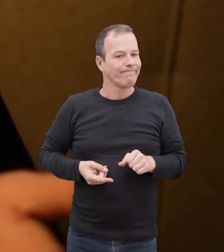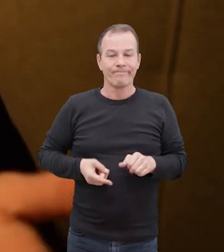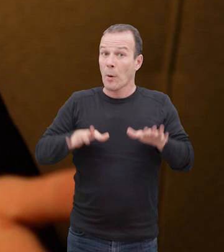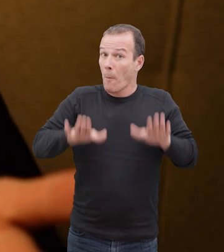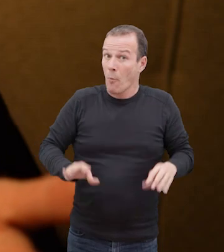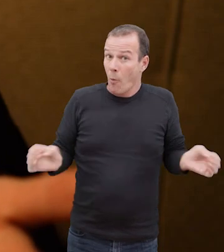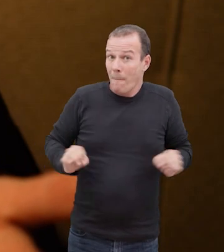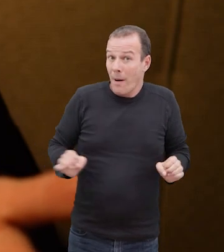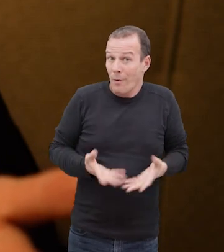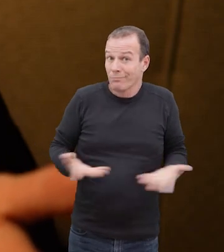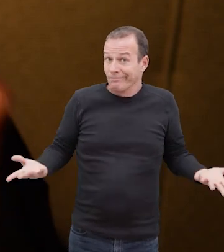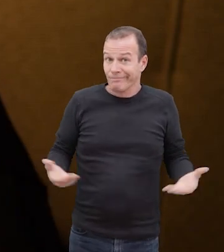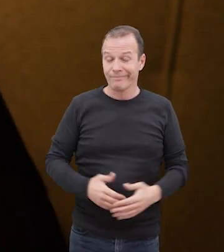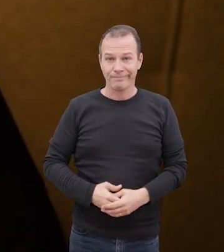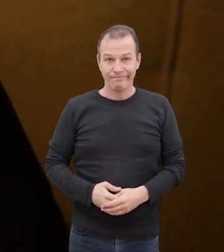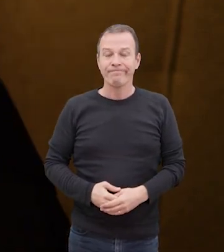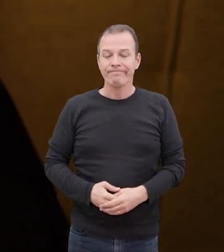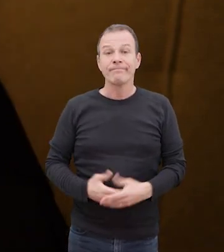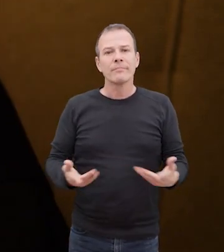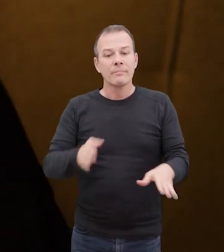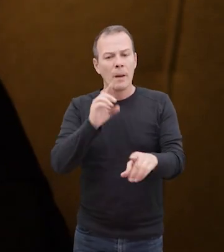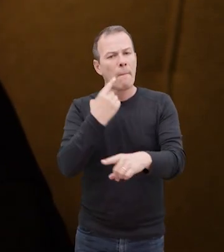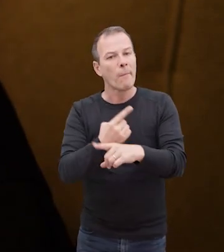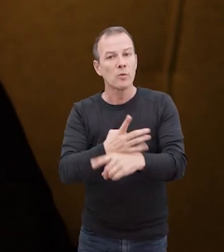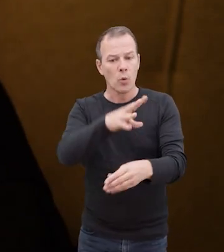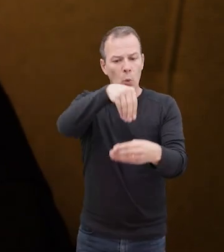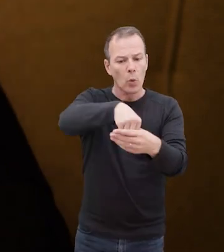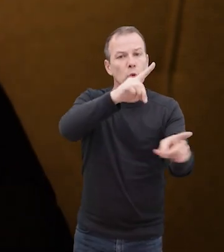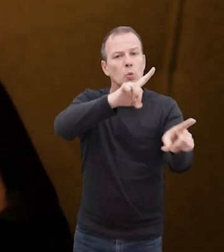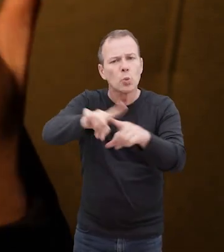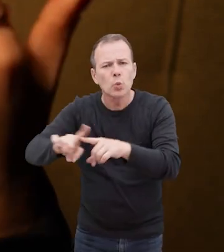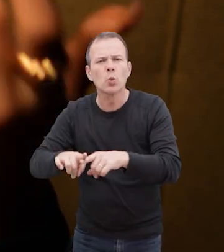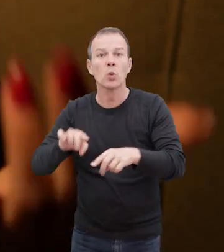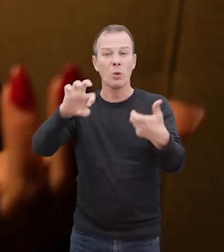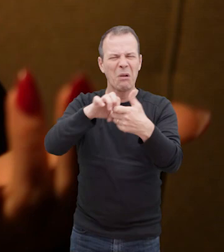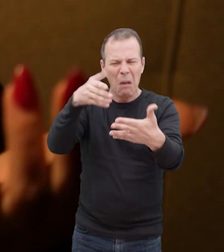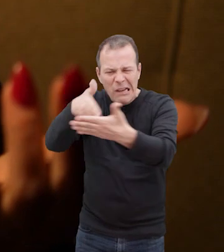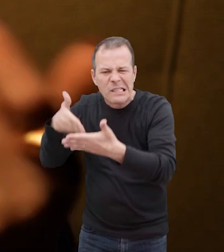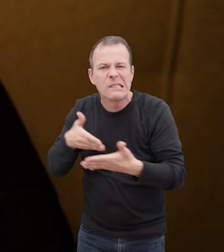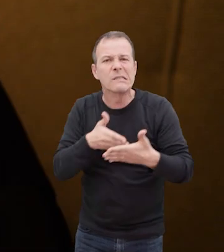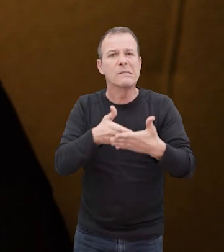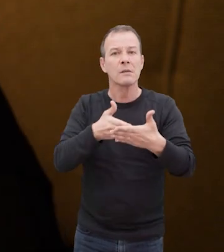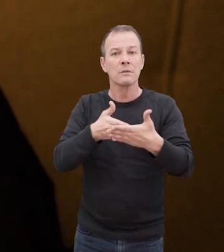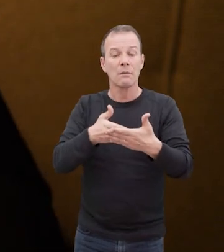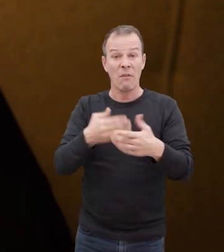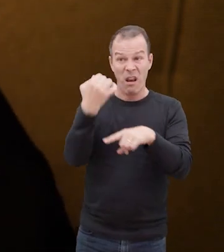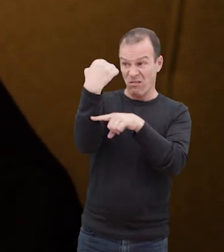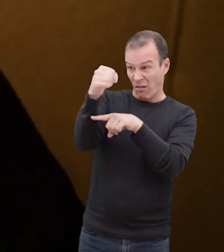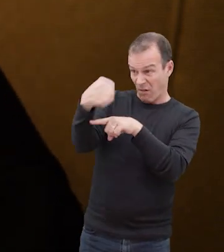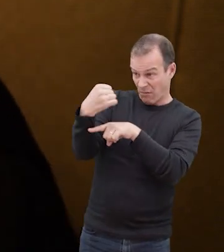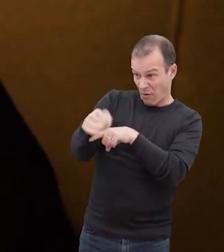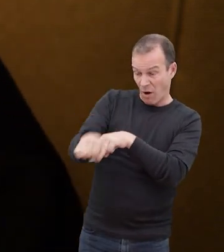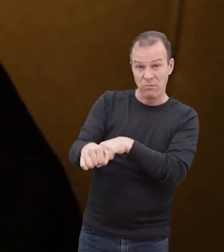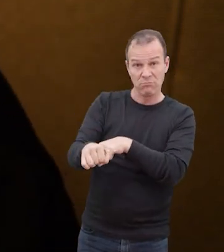Não há nada que te pare, certo? E apesar dos contextos, das adversidades, os